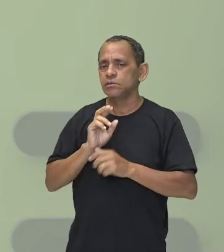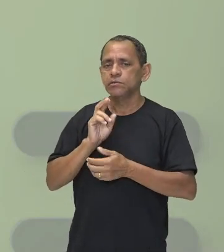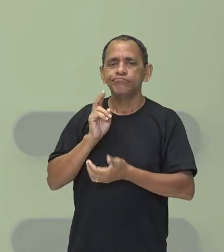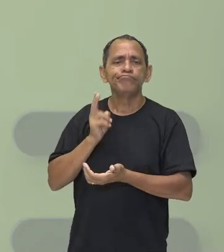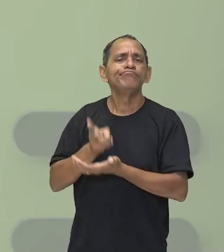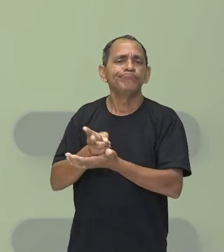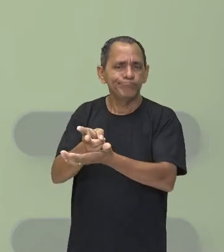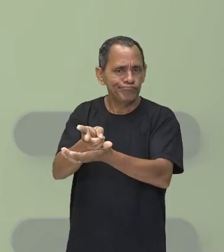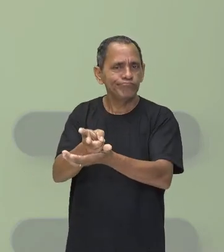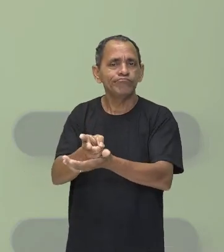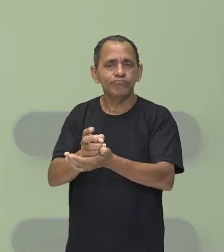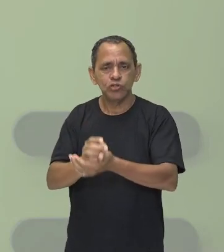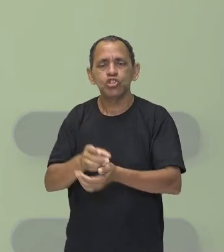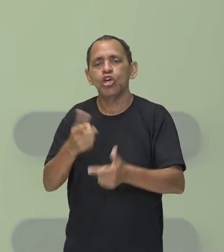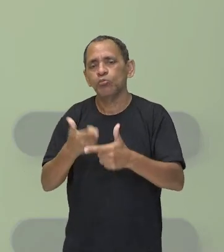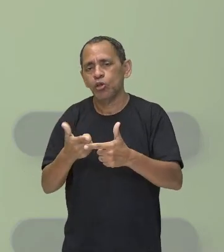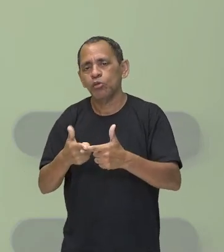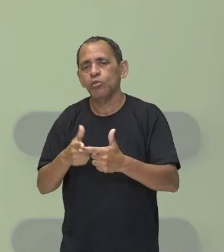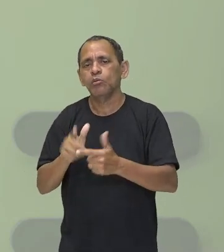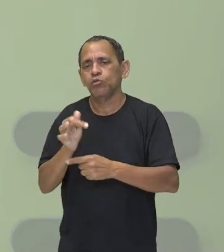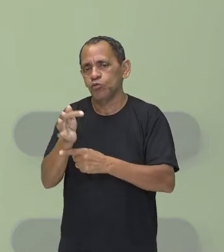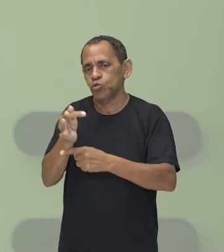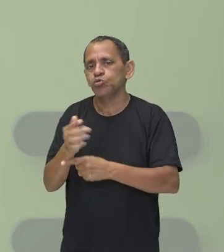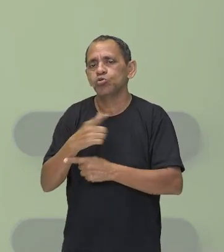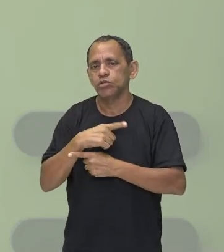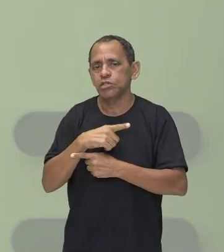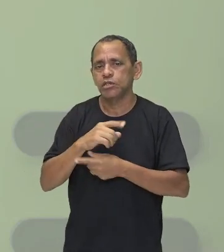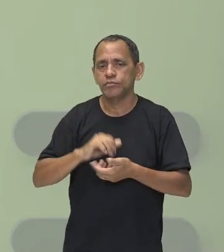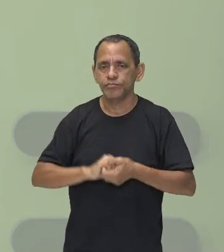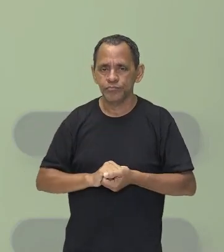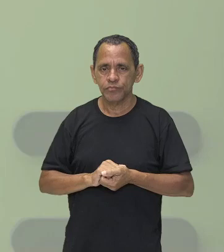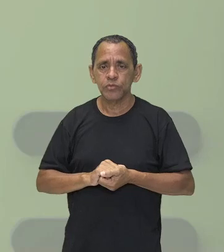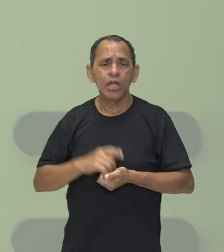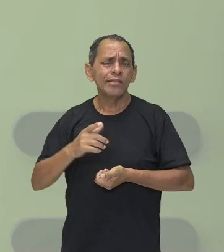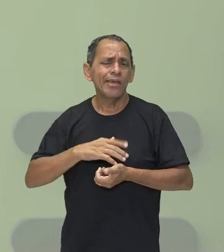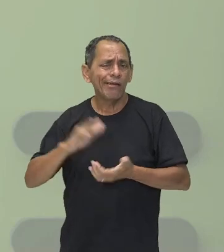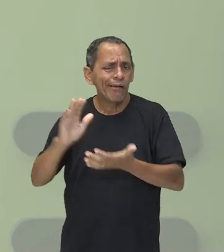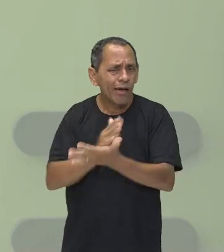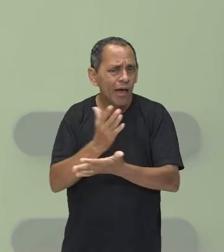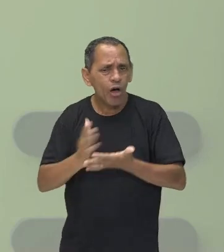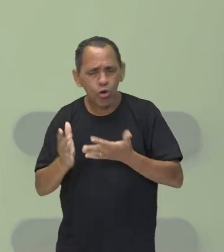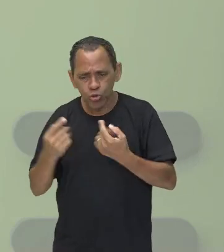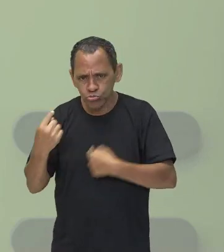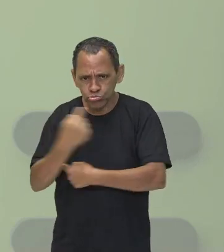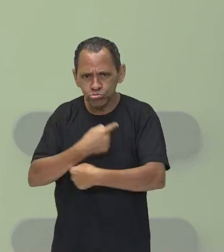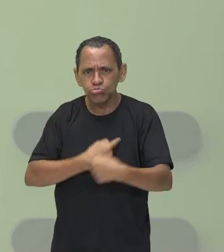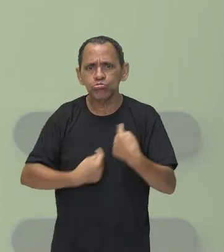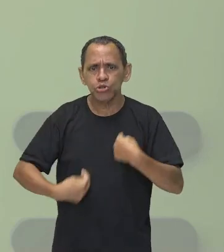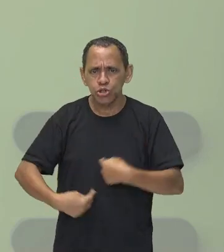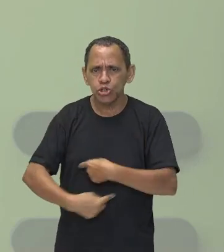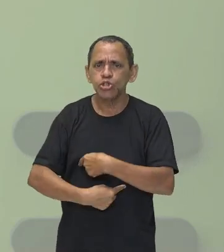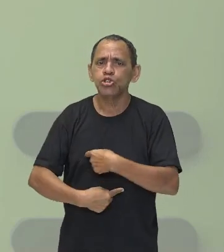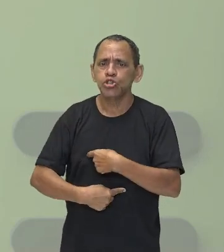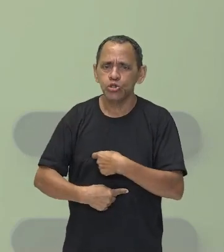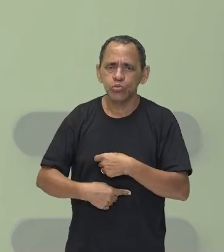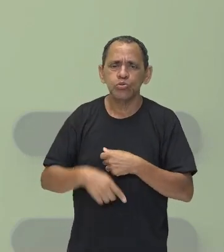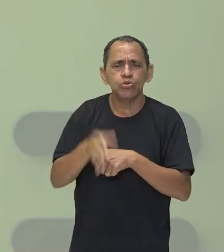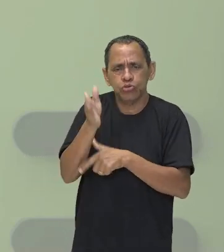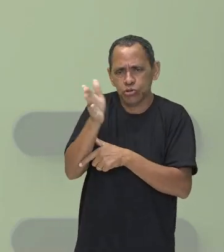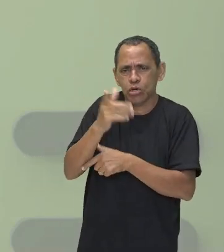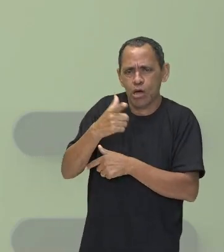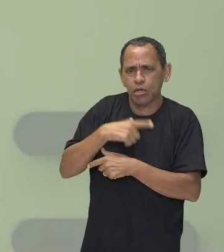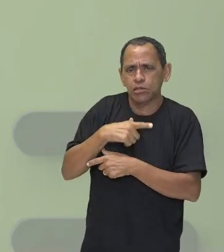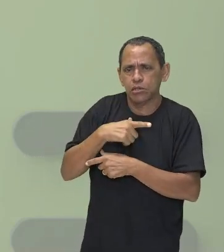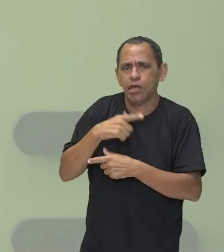tem aquele hábito de tomar o cafezinho. Então, existem alguns organismos com predisposição para essa doença que a